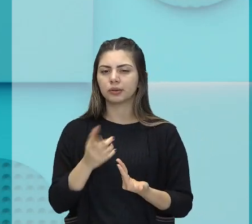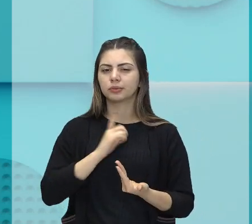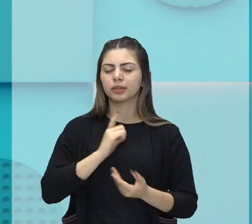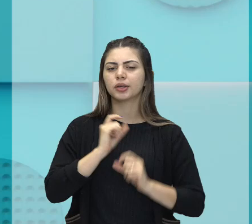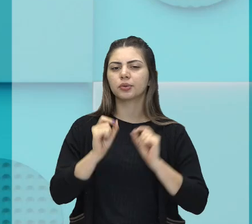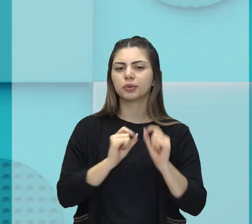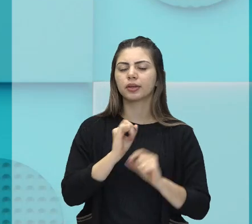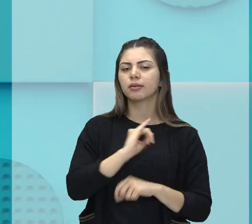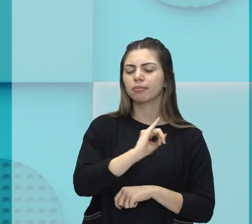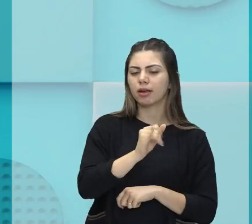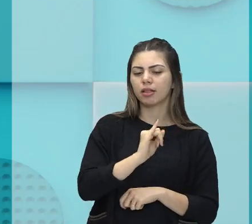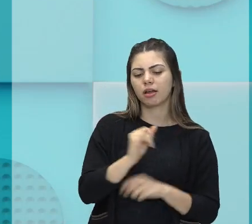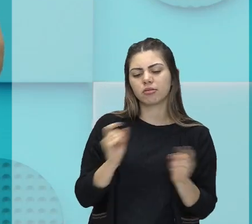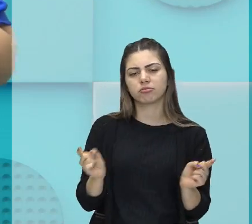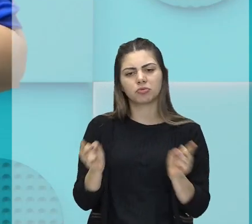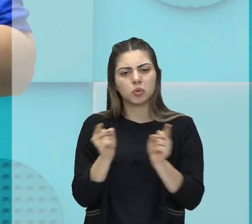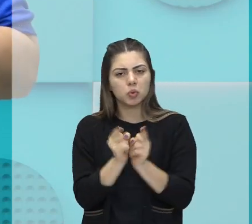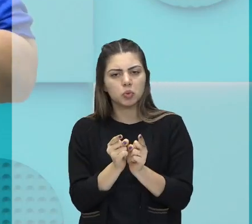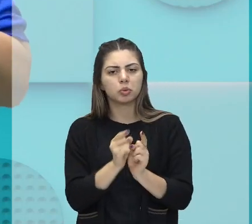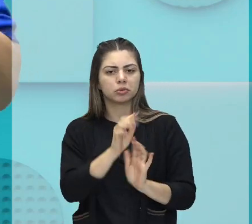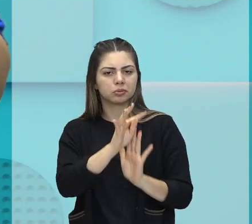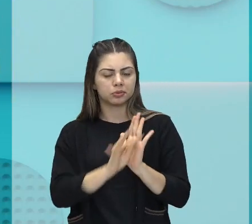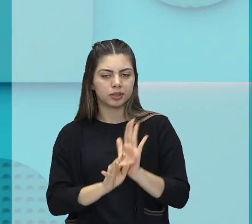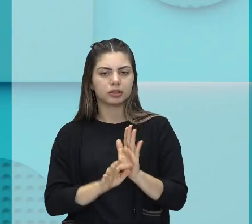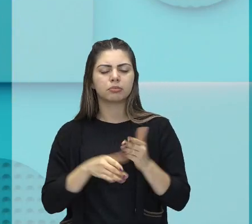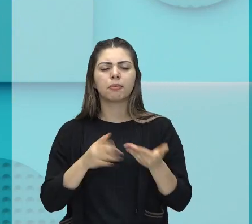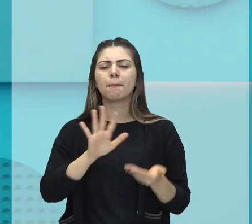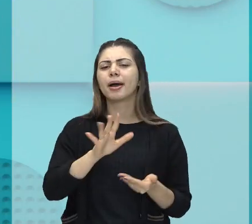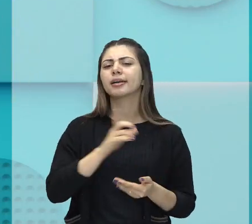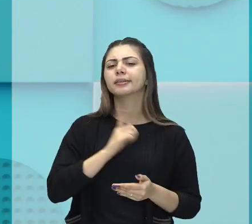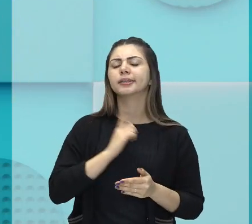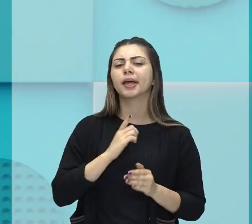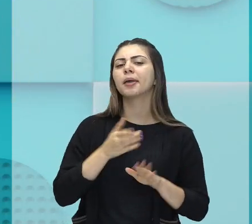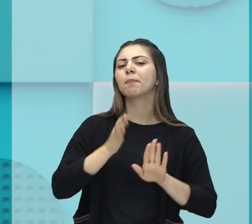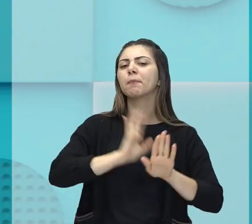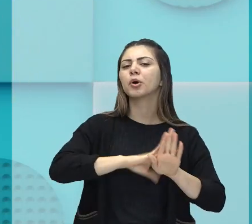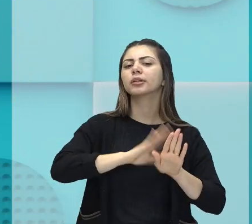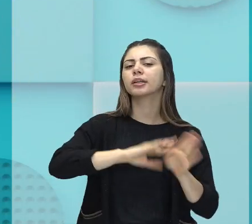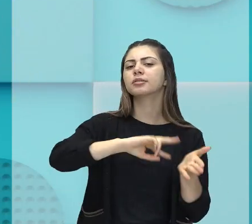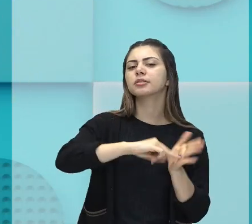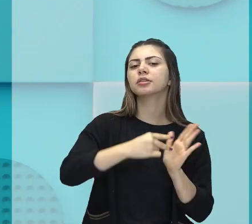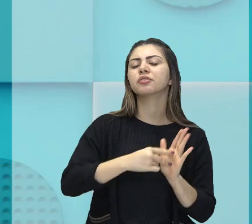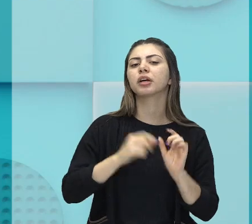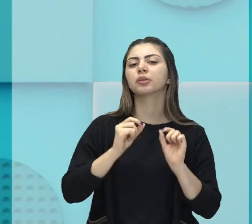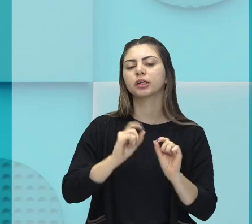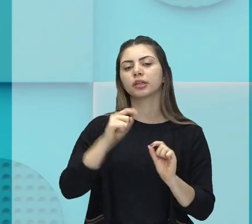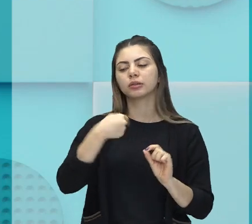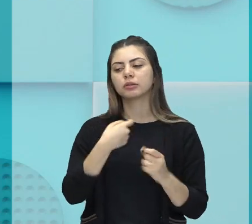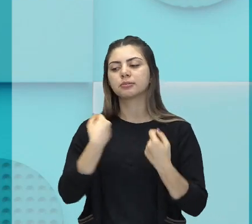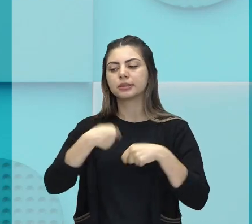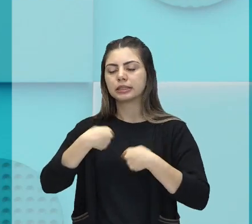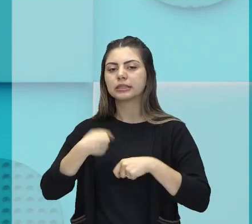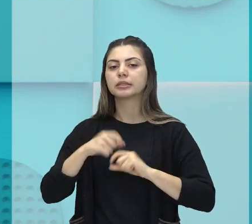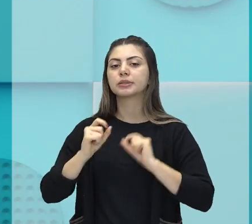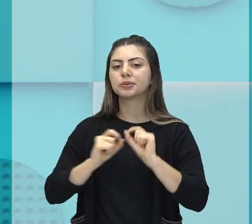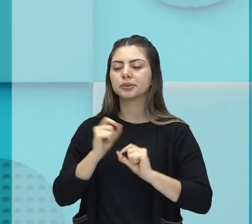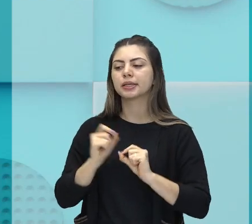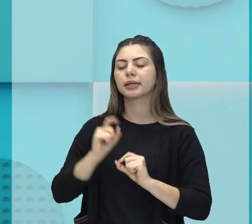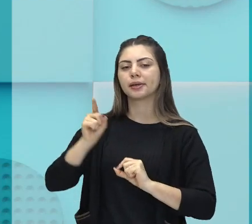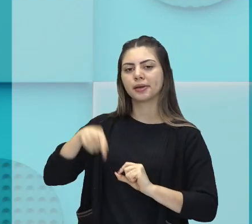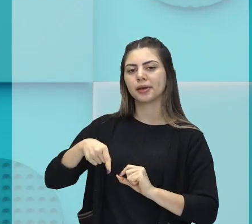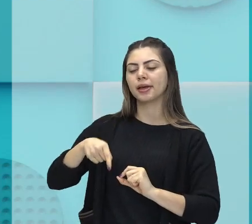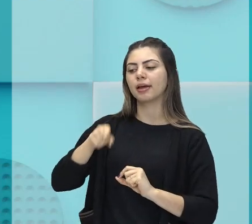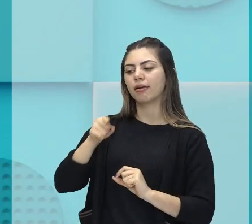narrativa curta que apresenta uma mensagem moral sobre gratidão, cuidado e a